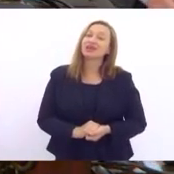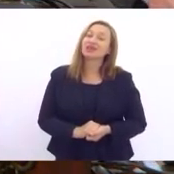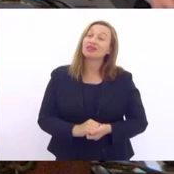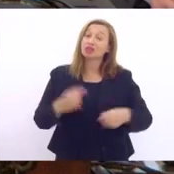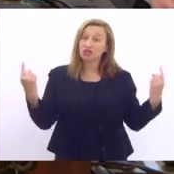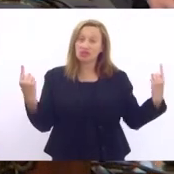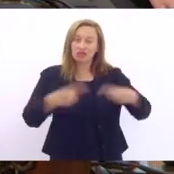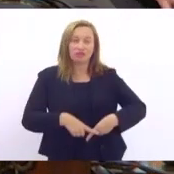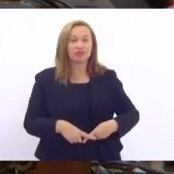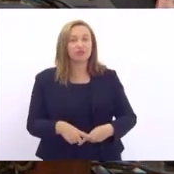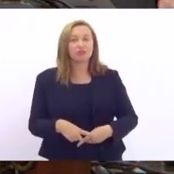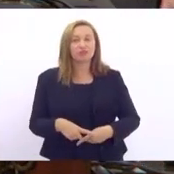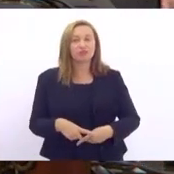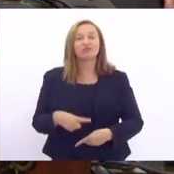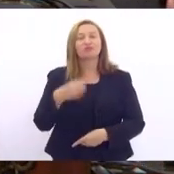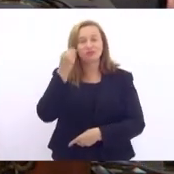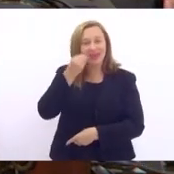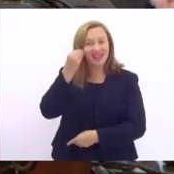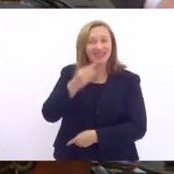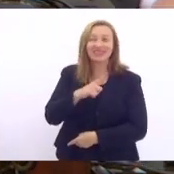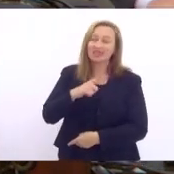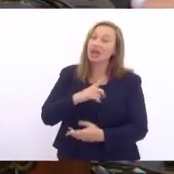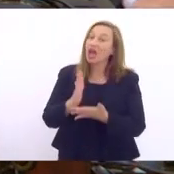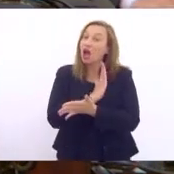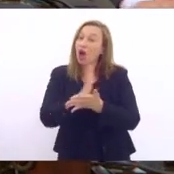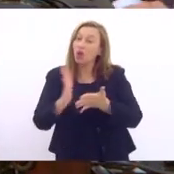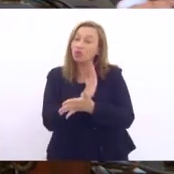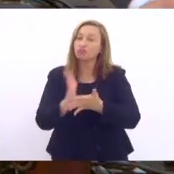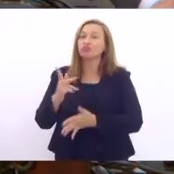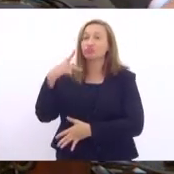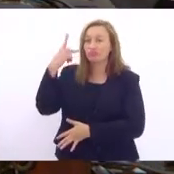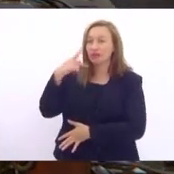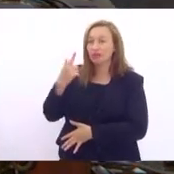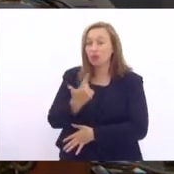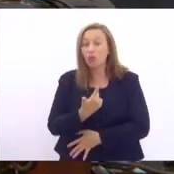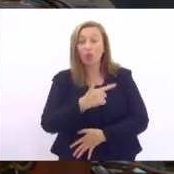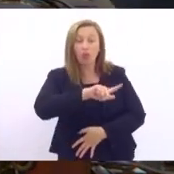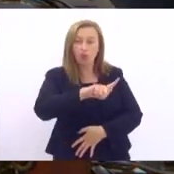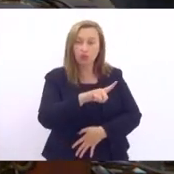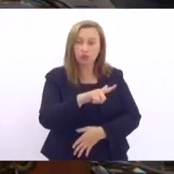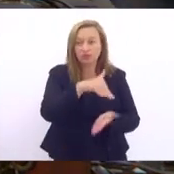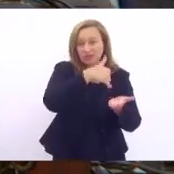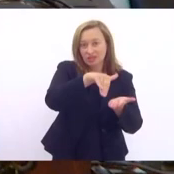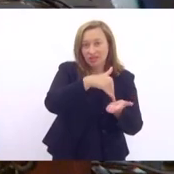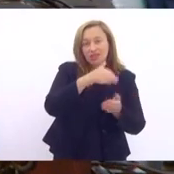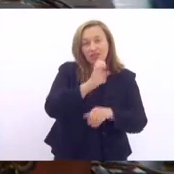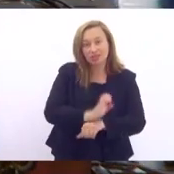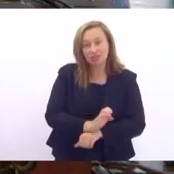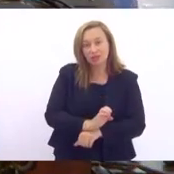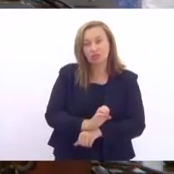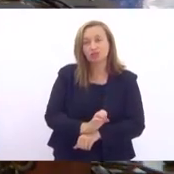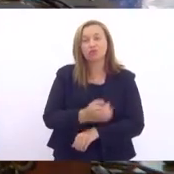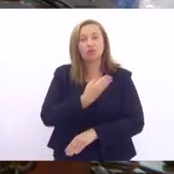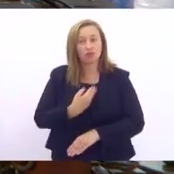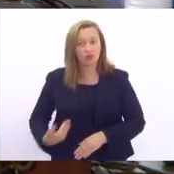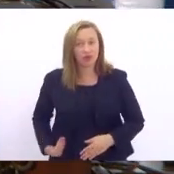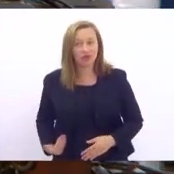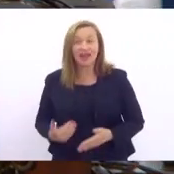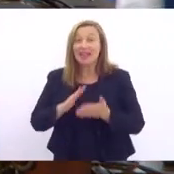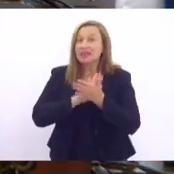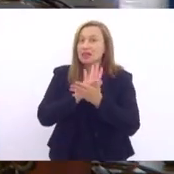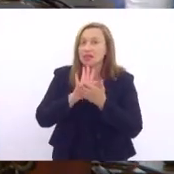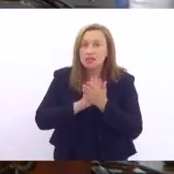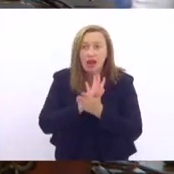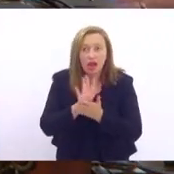alguns neste parlamento, outros como secretário estadual de governo. E nada disso seria possível